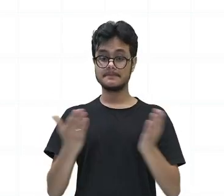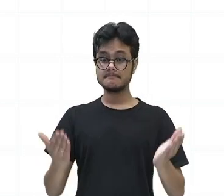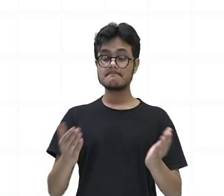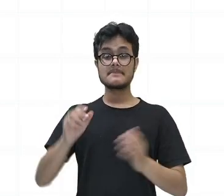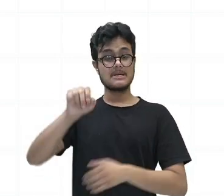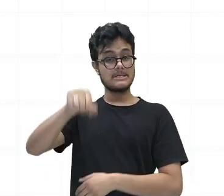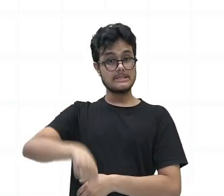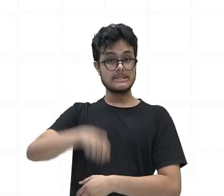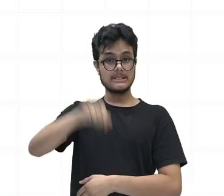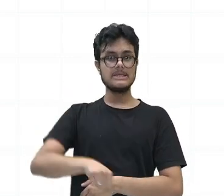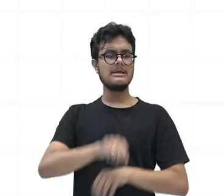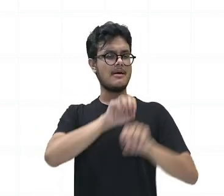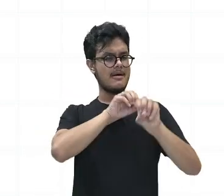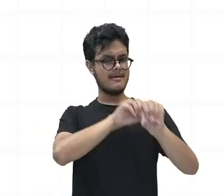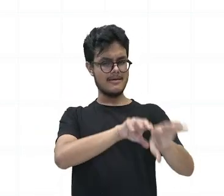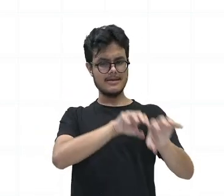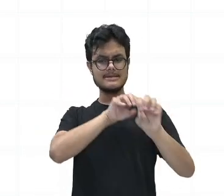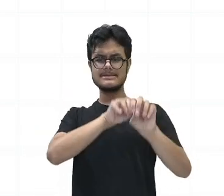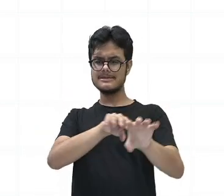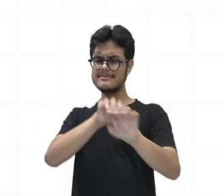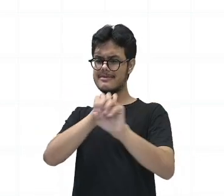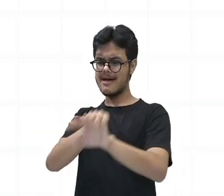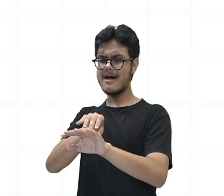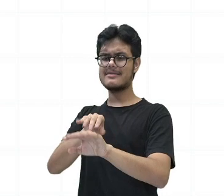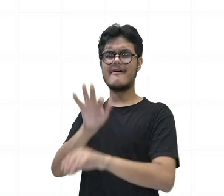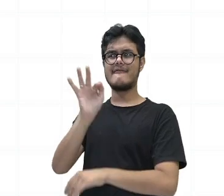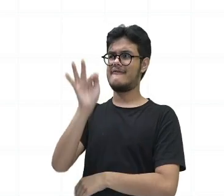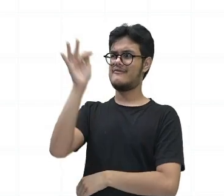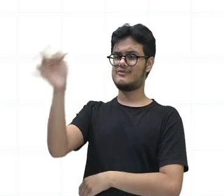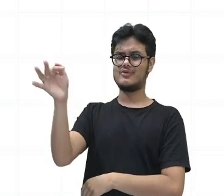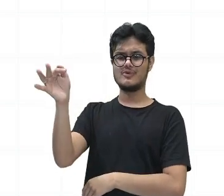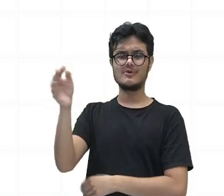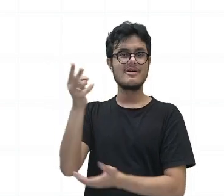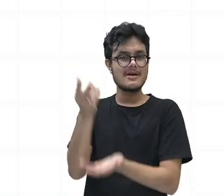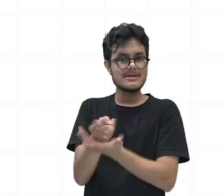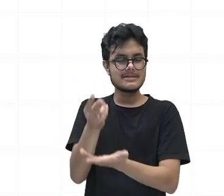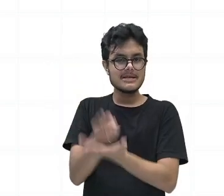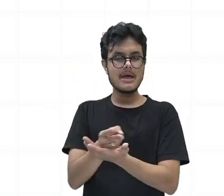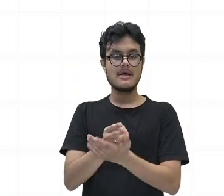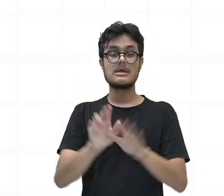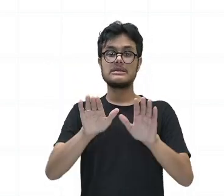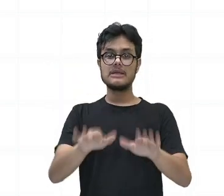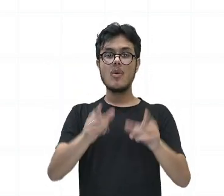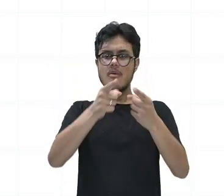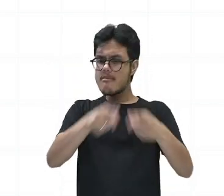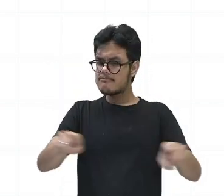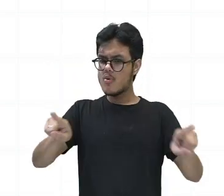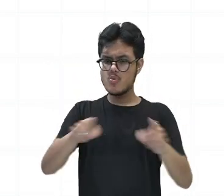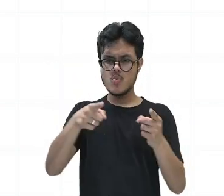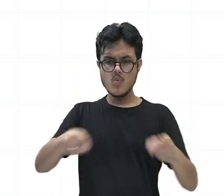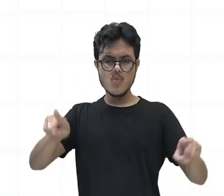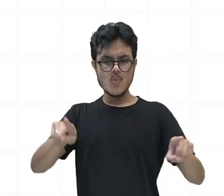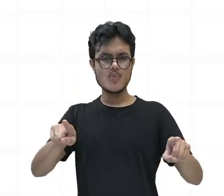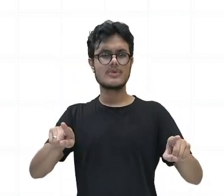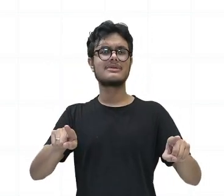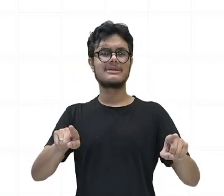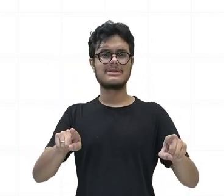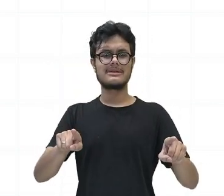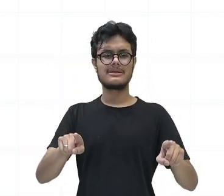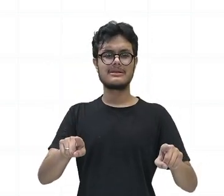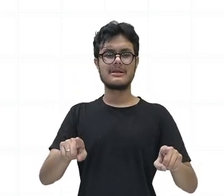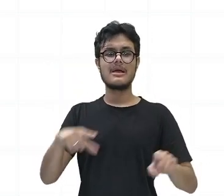cultura específica, transmitida oralmente. Não esqueçam, meus queridos, que